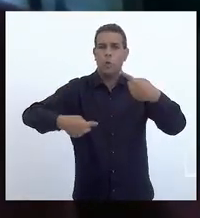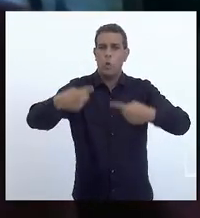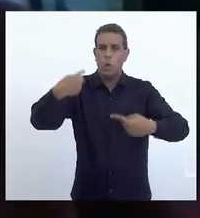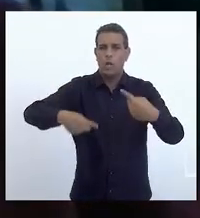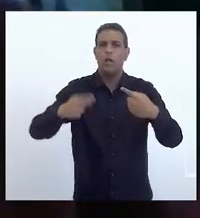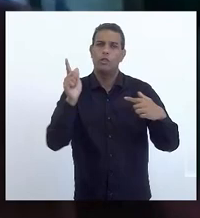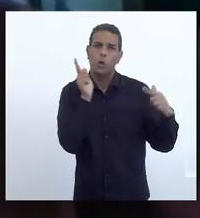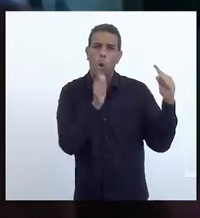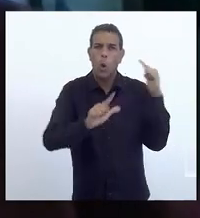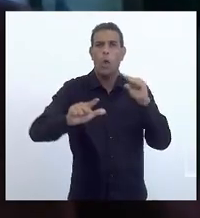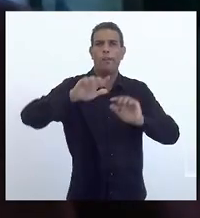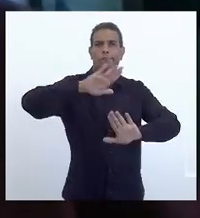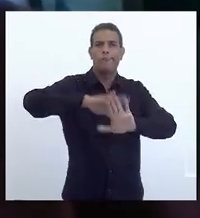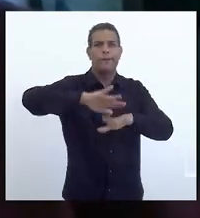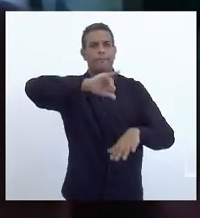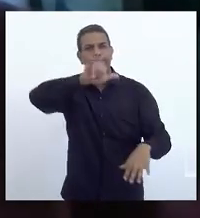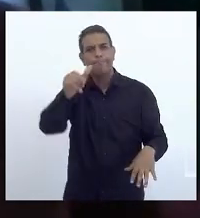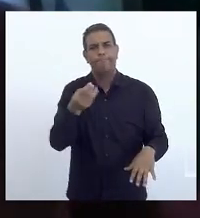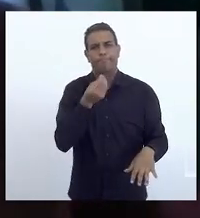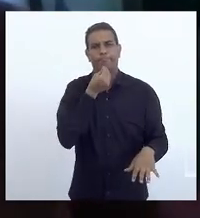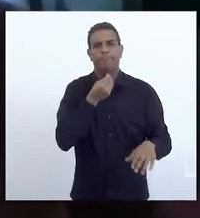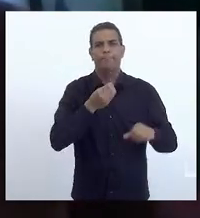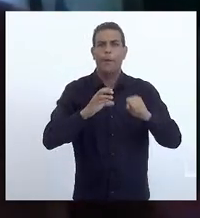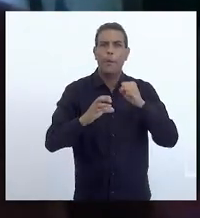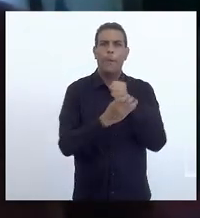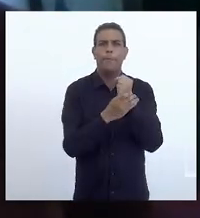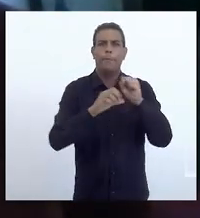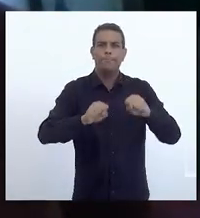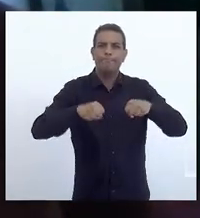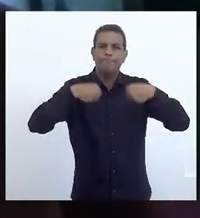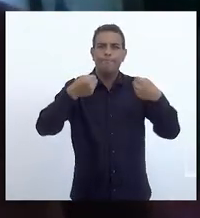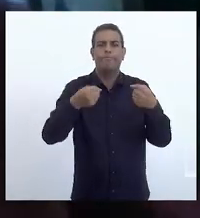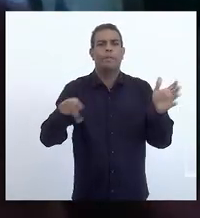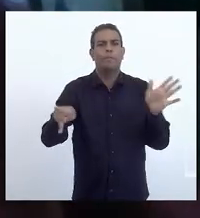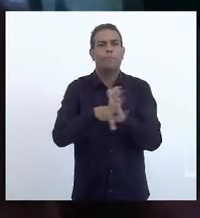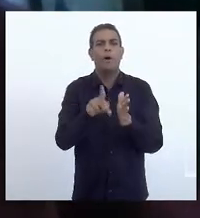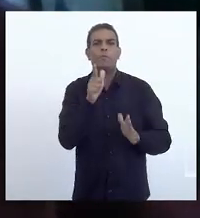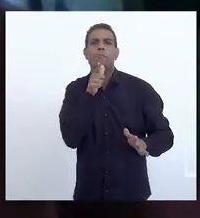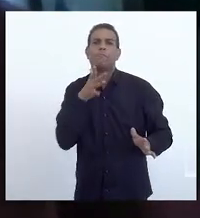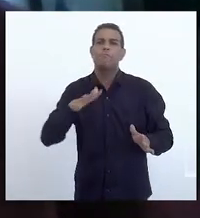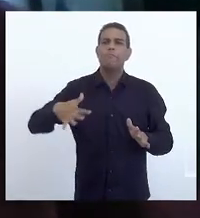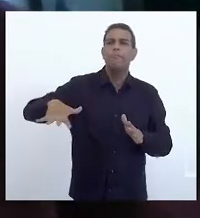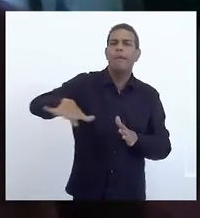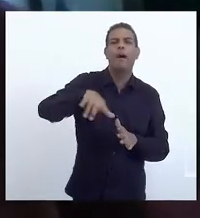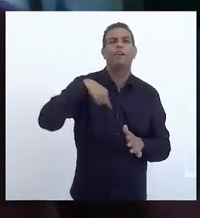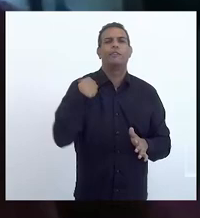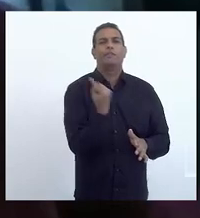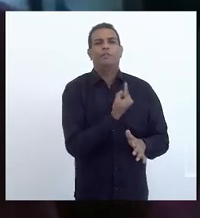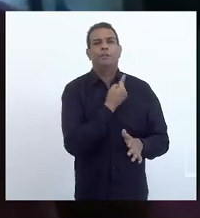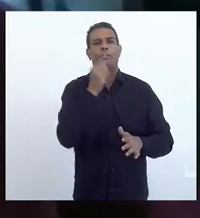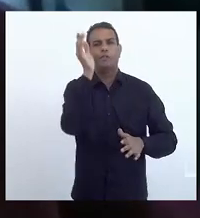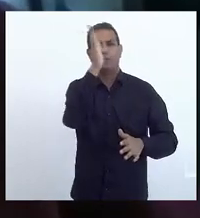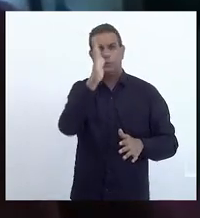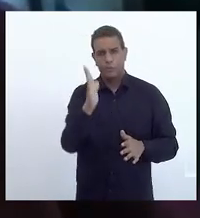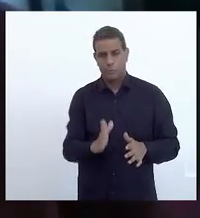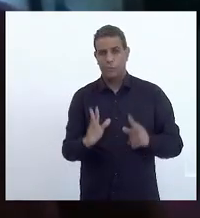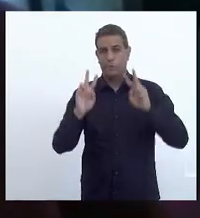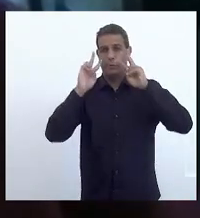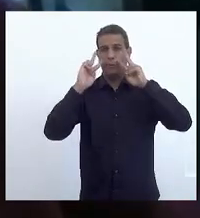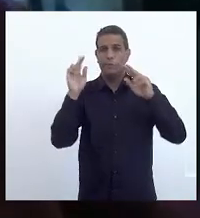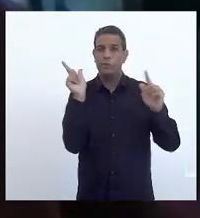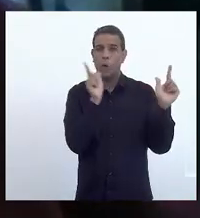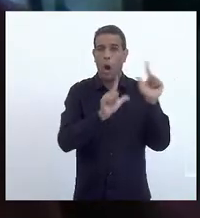para aproveitar, conservar os recursos do mar. É inacreditável que o Brasil, com uma costa